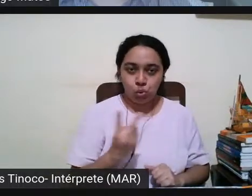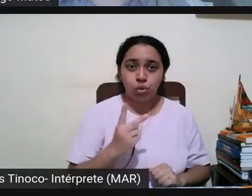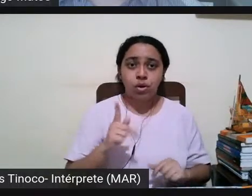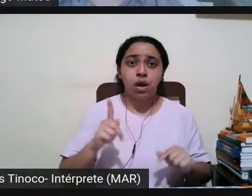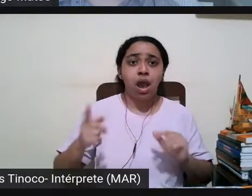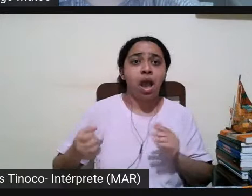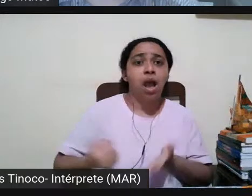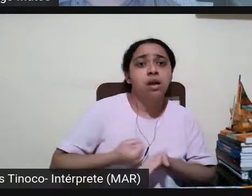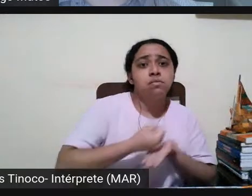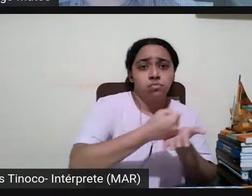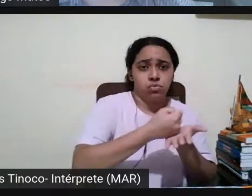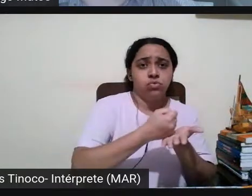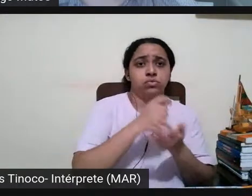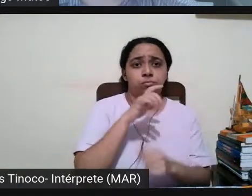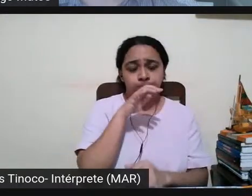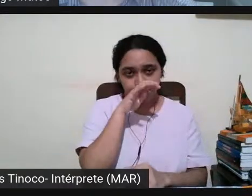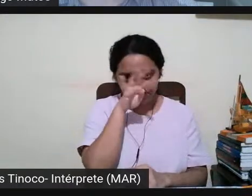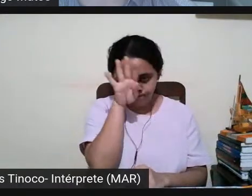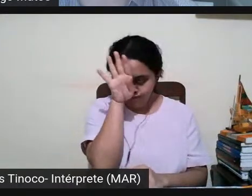aterros